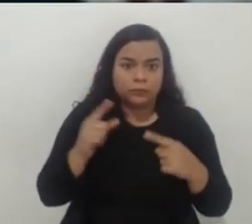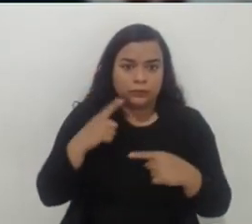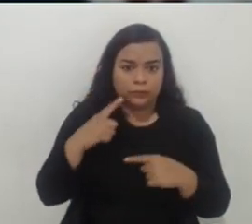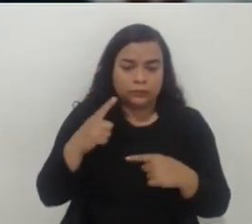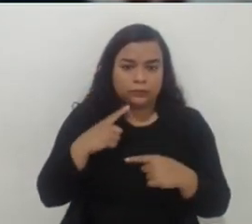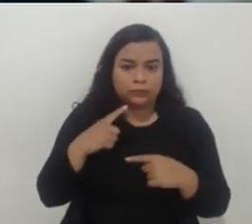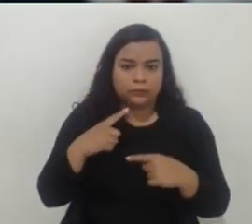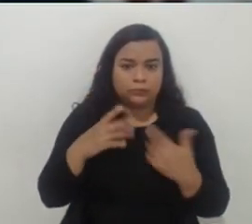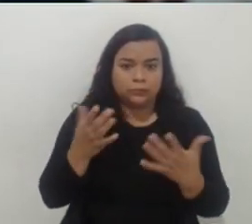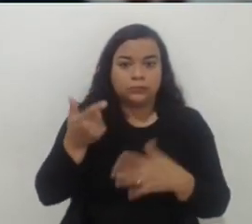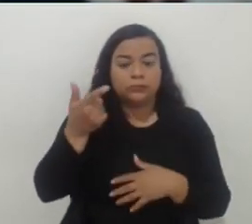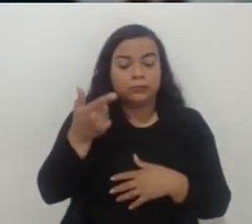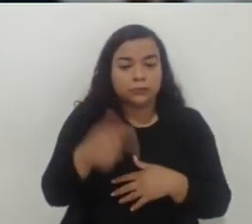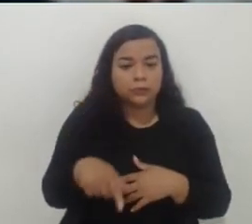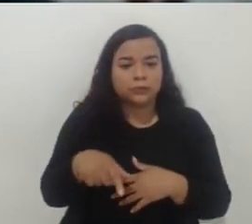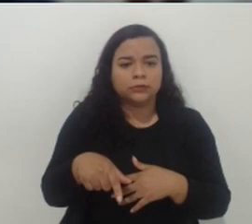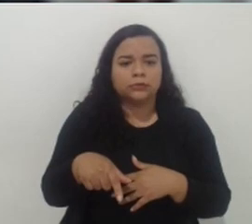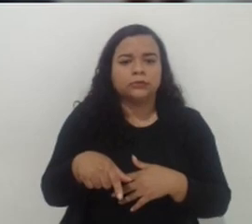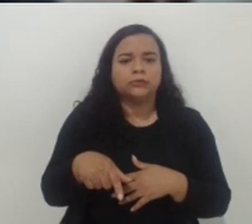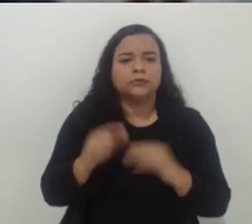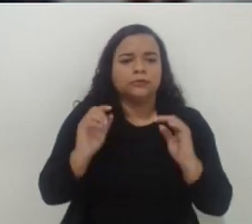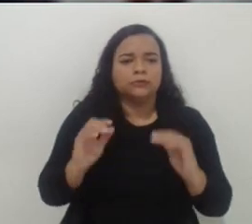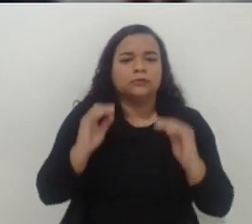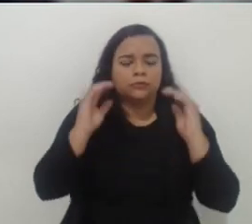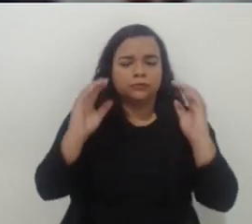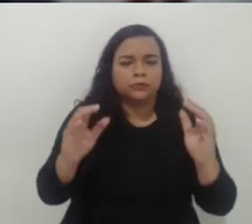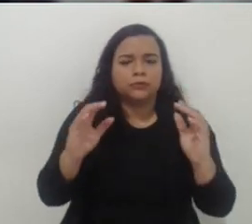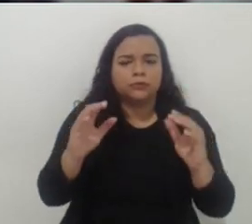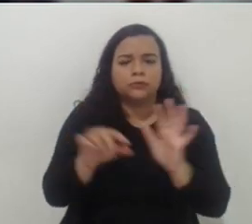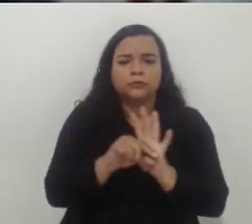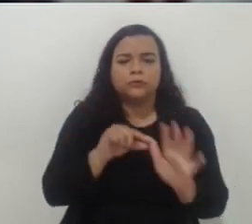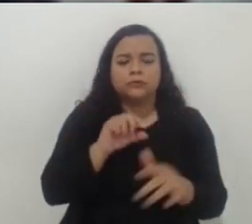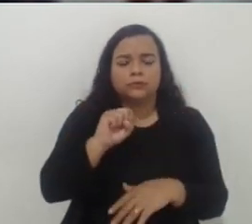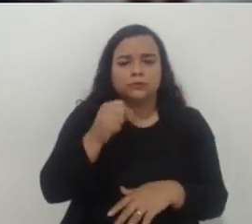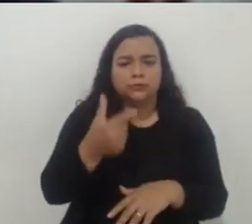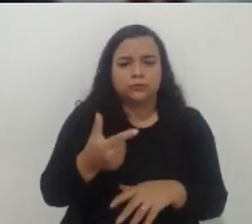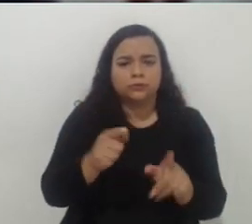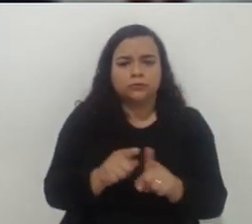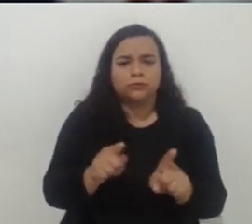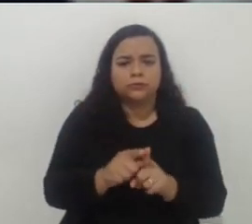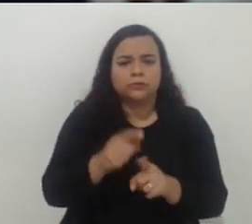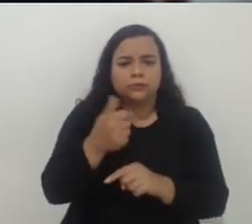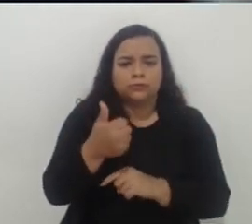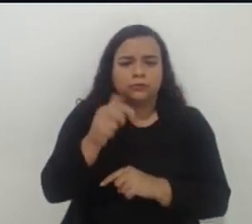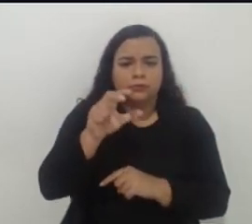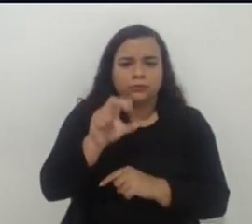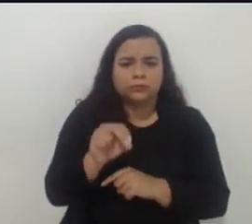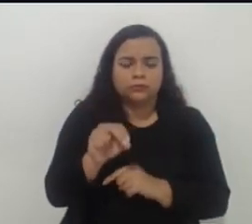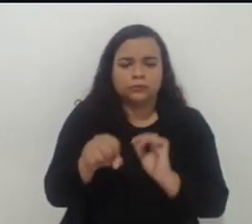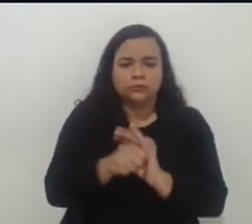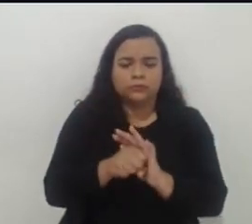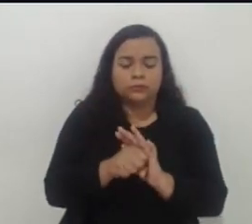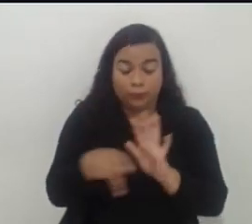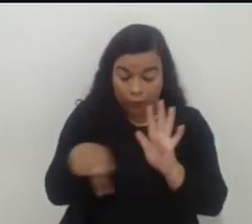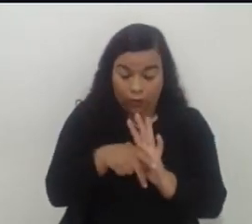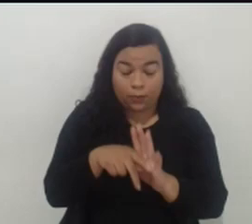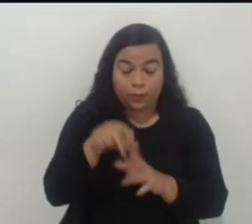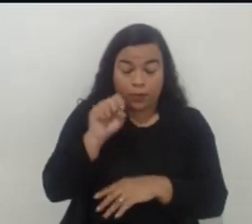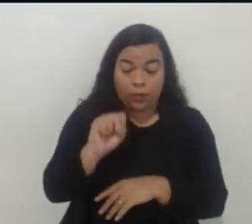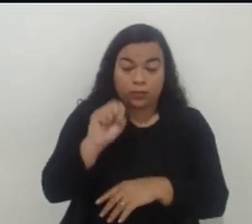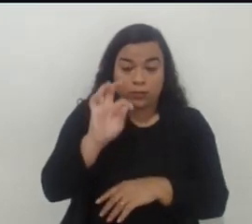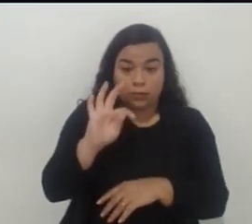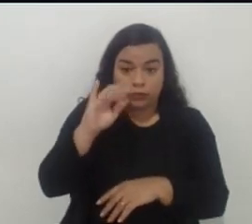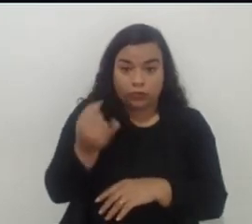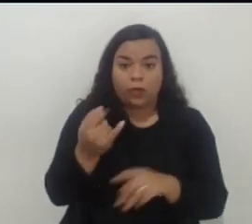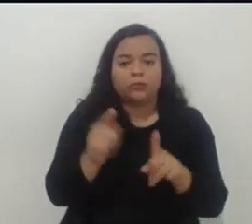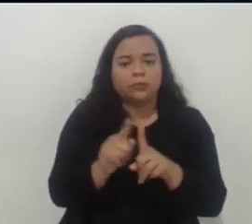basta isso do Supremo, as súmulas 82 e 150 do STJ também tratam da competência da